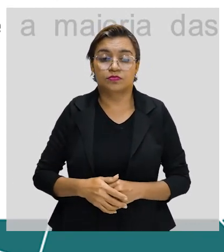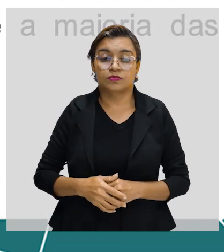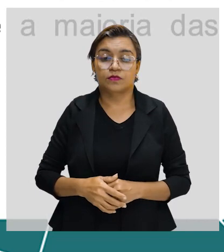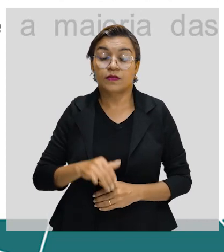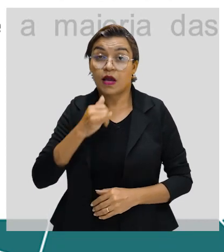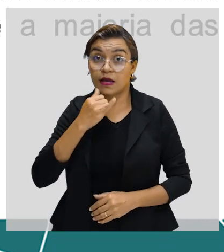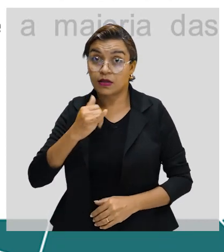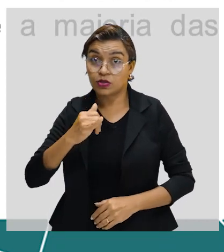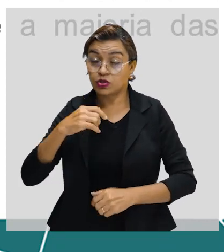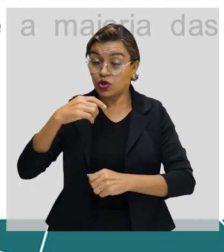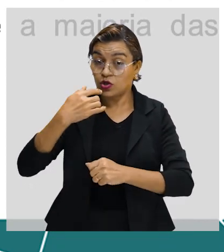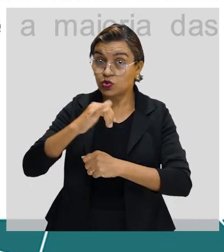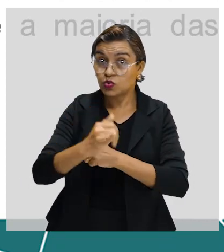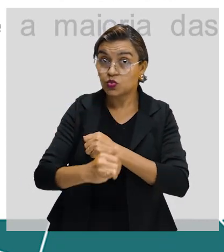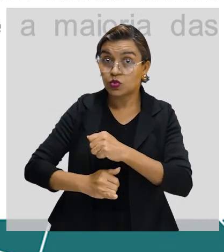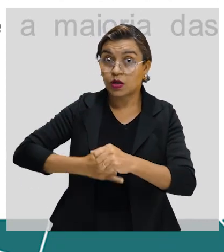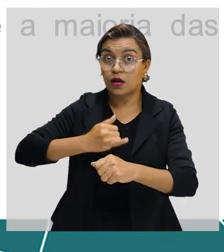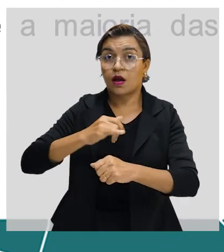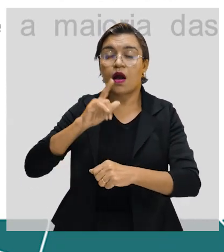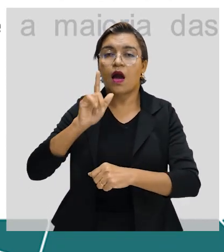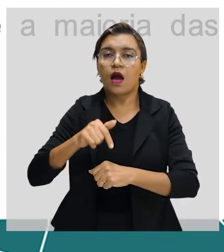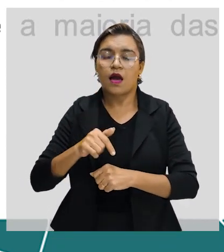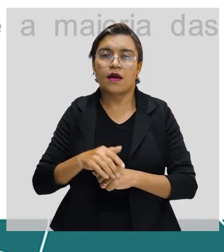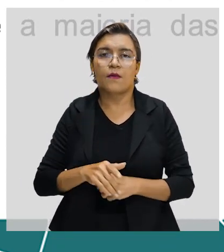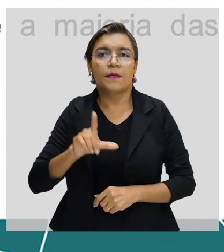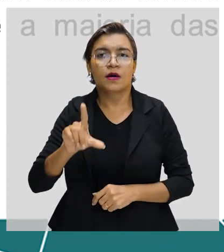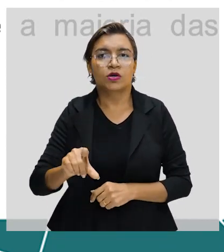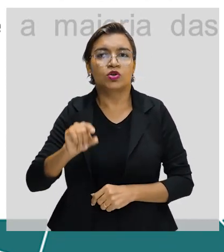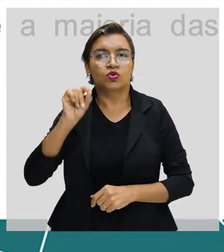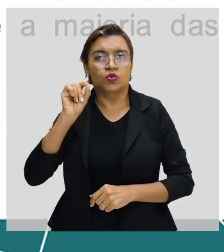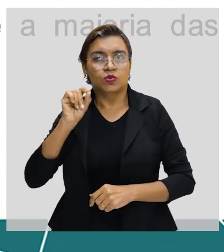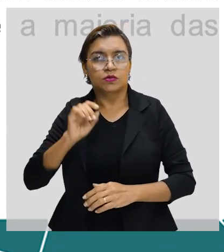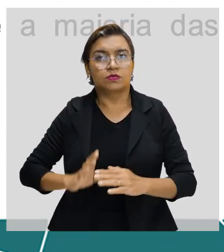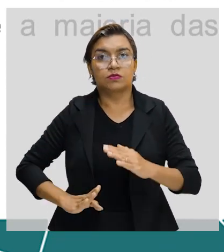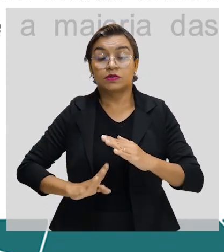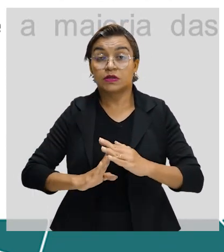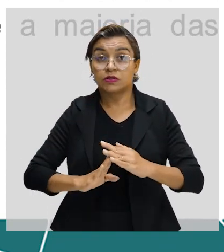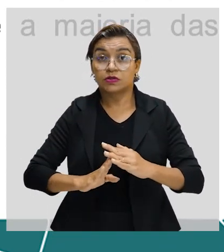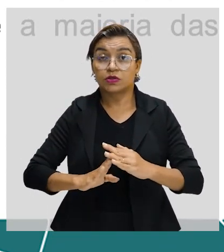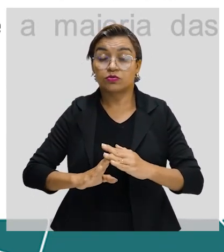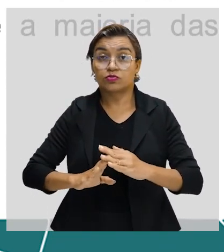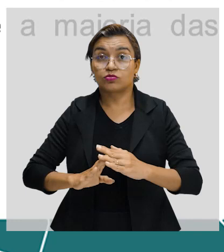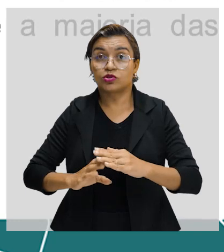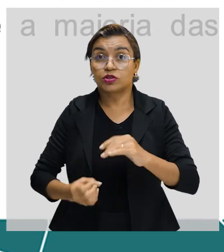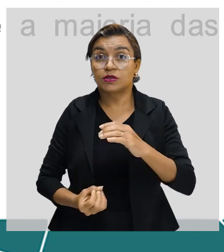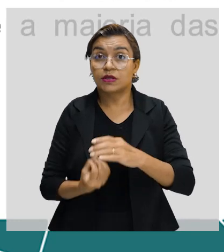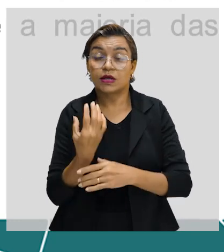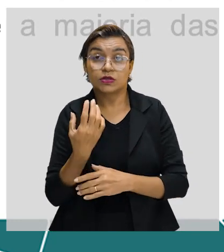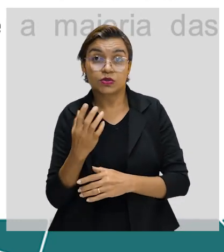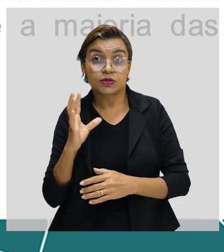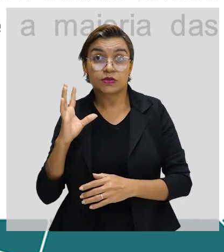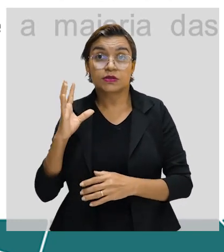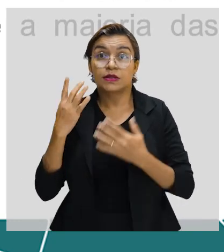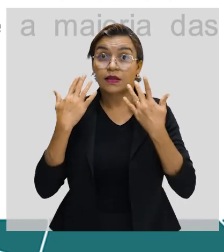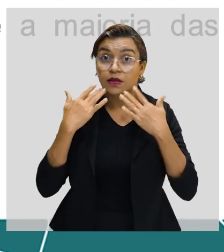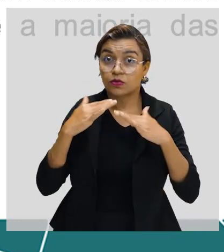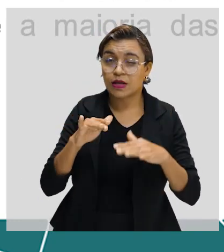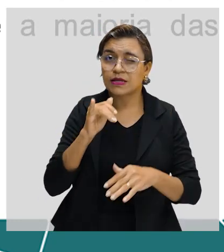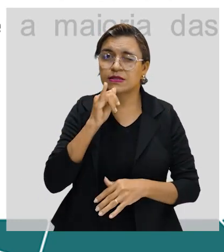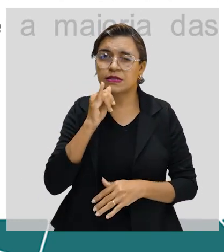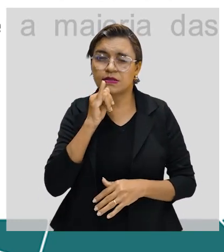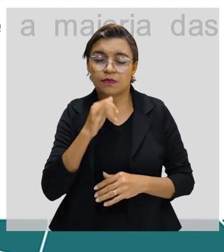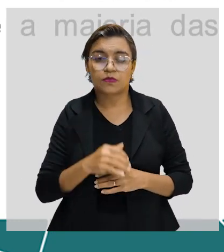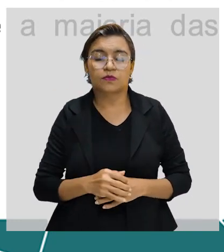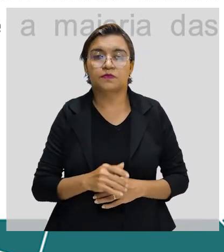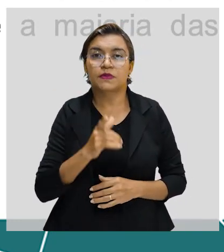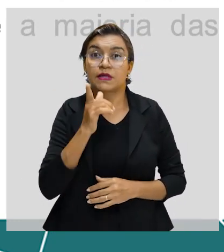nuclear é uma alternativa às limitações de fontes naturais, certo? Como rios,